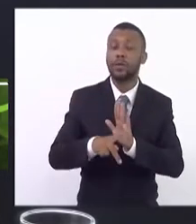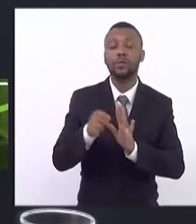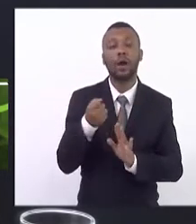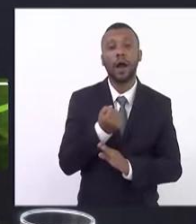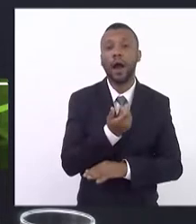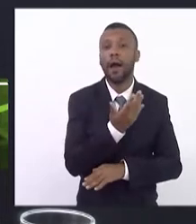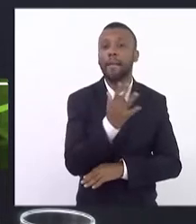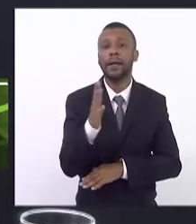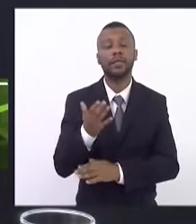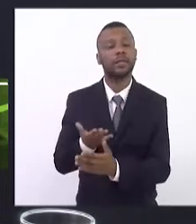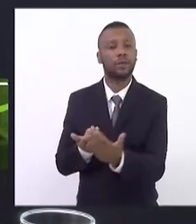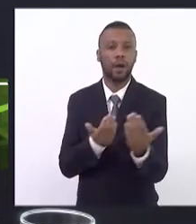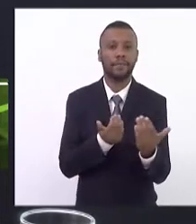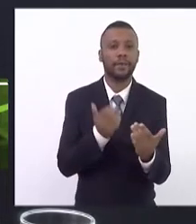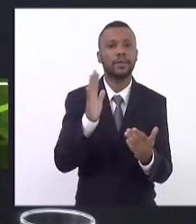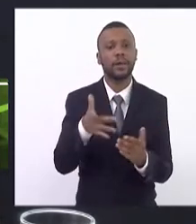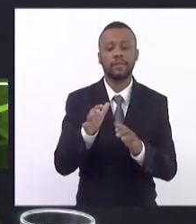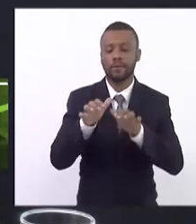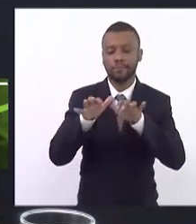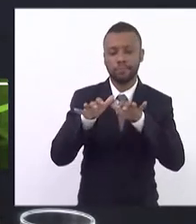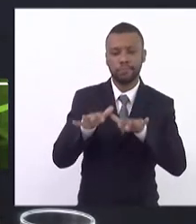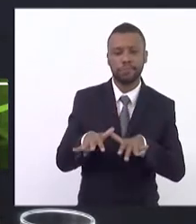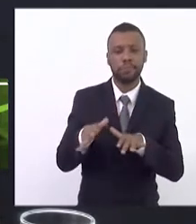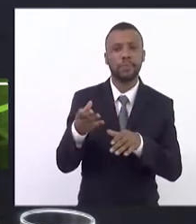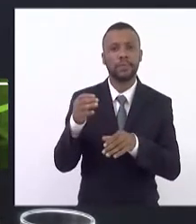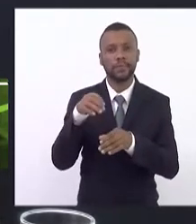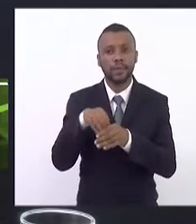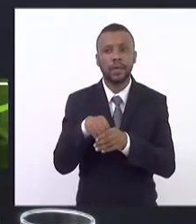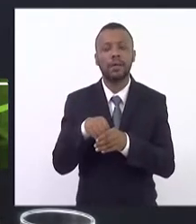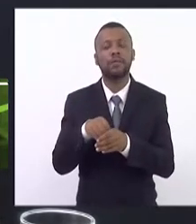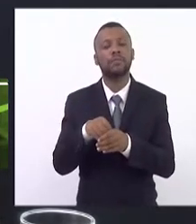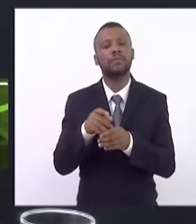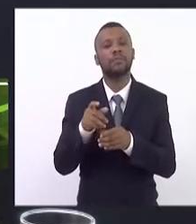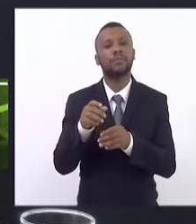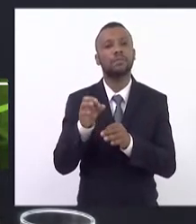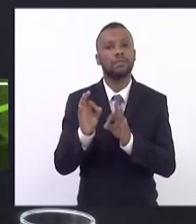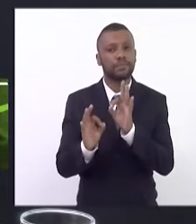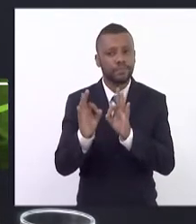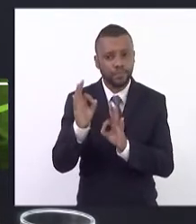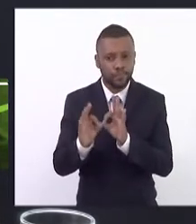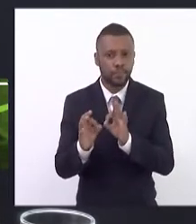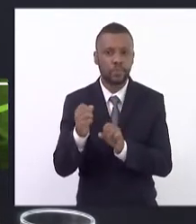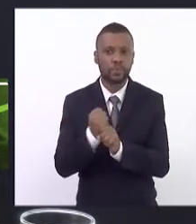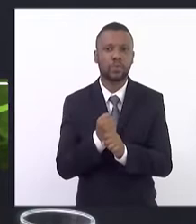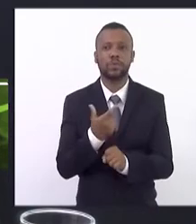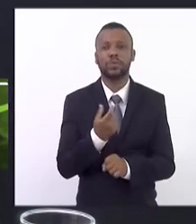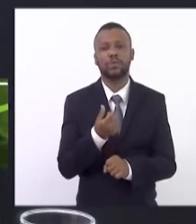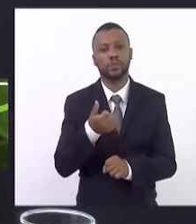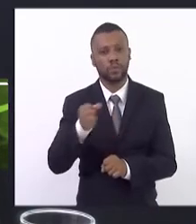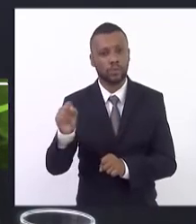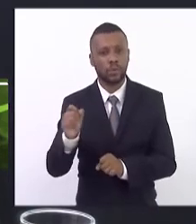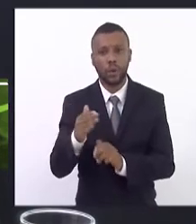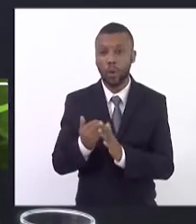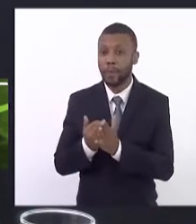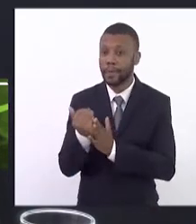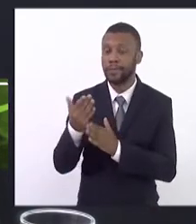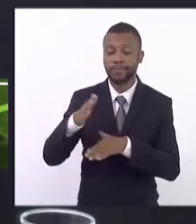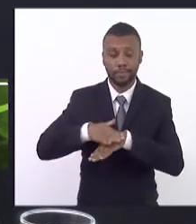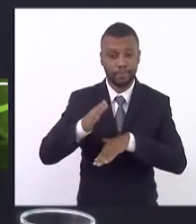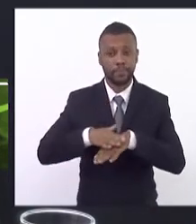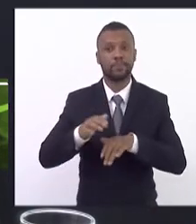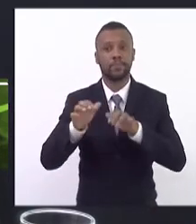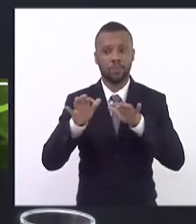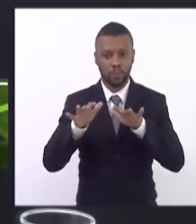foi escrito já, já na secretaria, ele já está lá no, na CEIAS desde 2018, começou a escrever em 2018. Ele